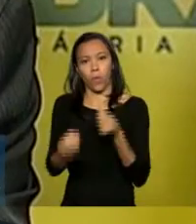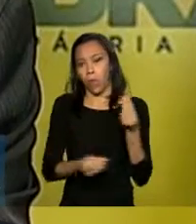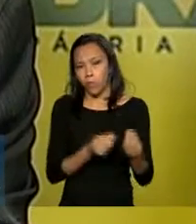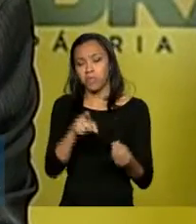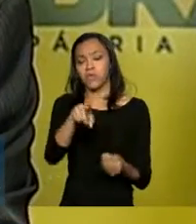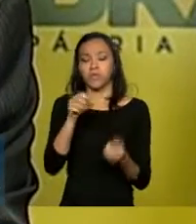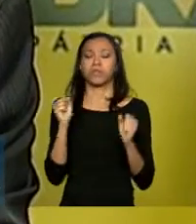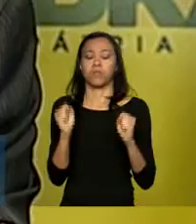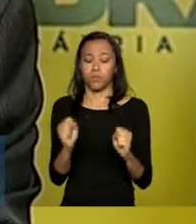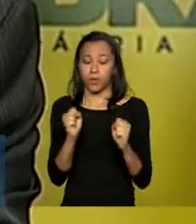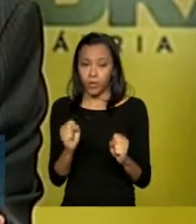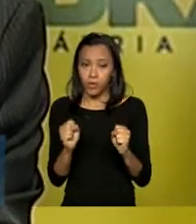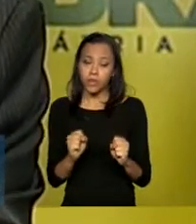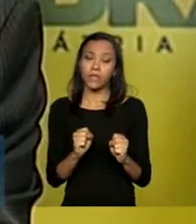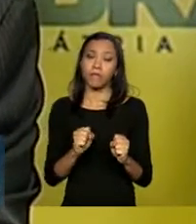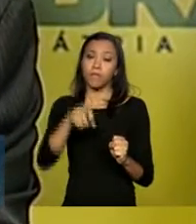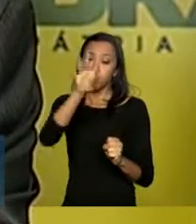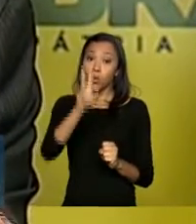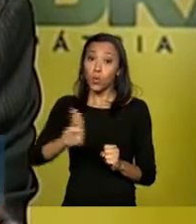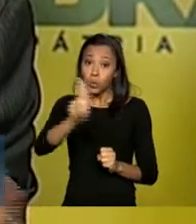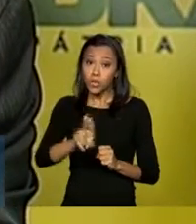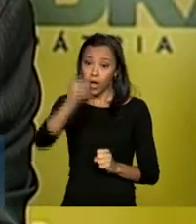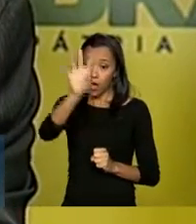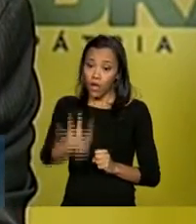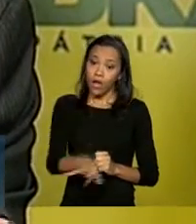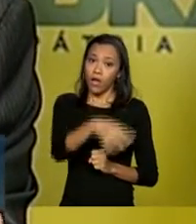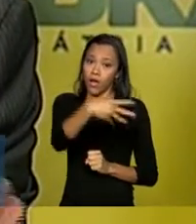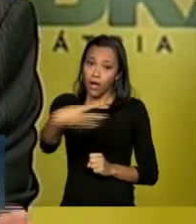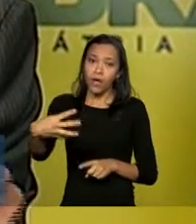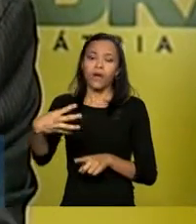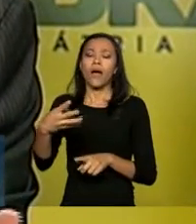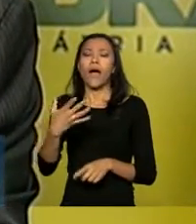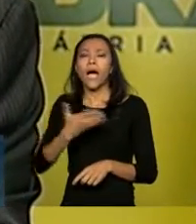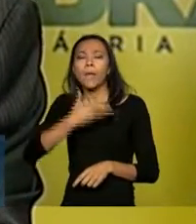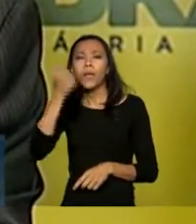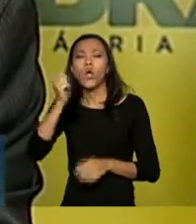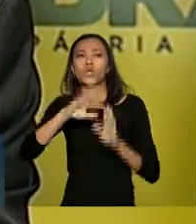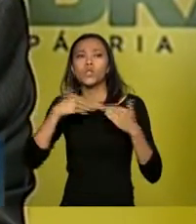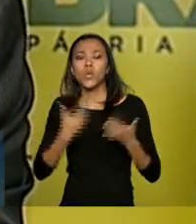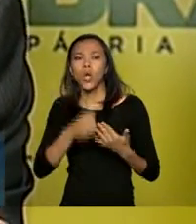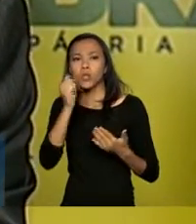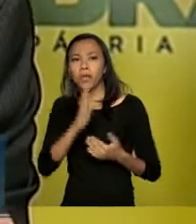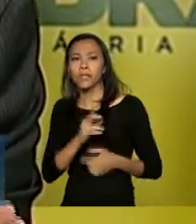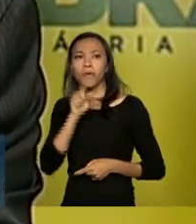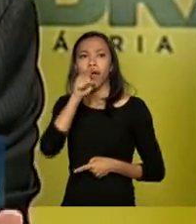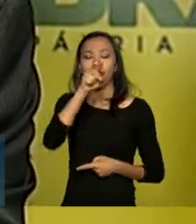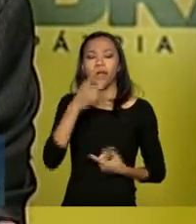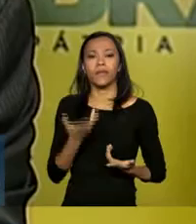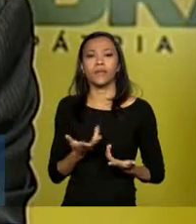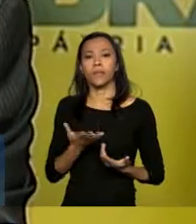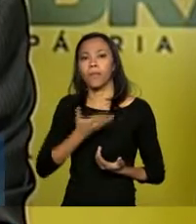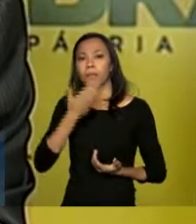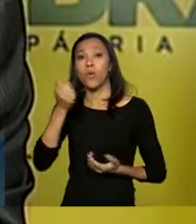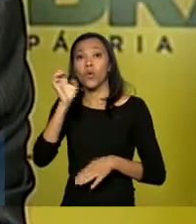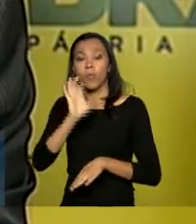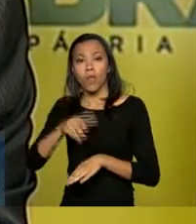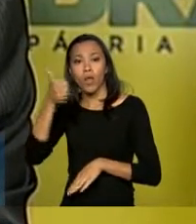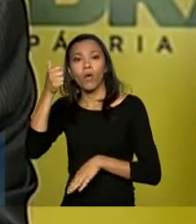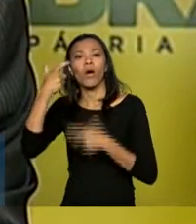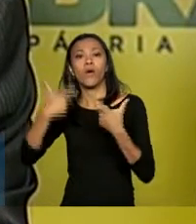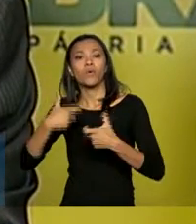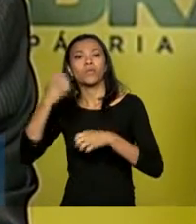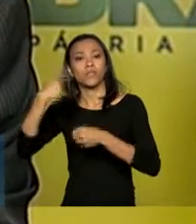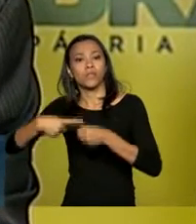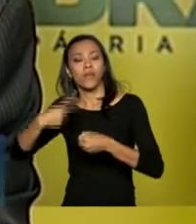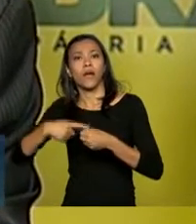inclusive, pegar a planilha como está e dizer a melhor escola do Brasil é tal, a melhor escola da cidade tal é qual, etc. Agora,